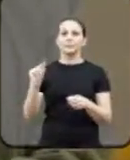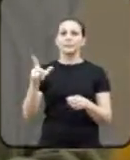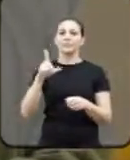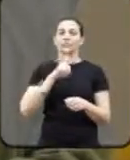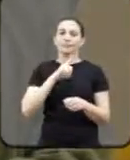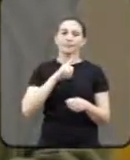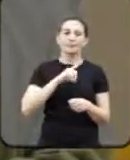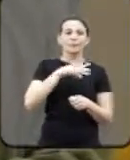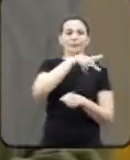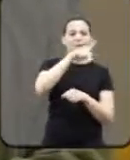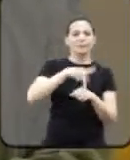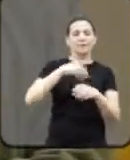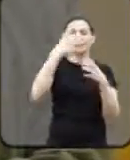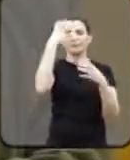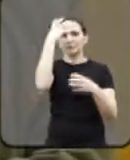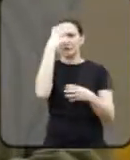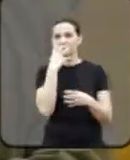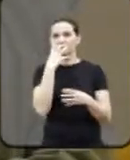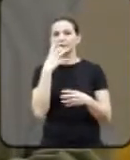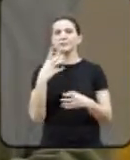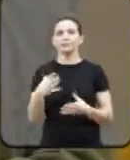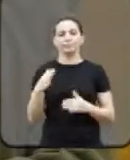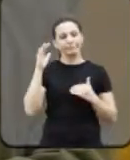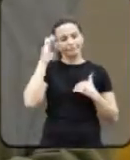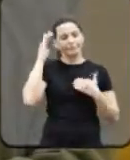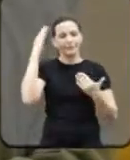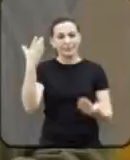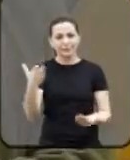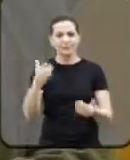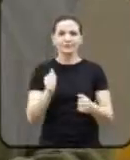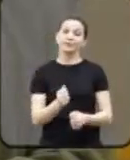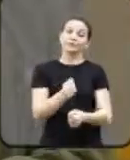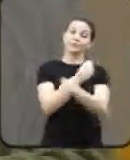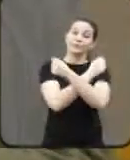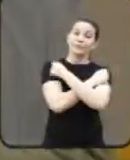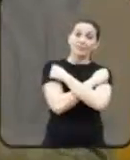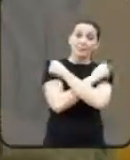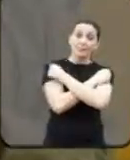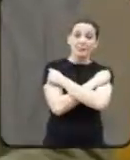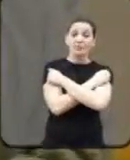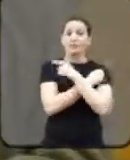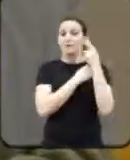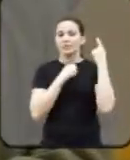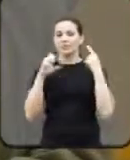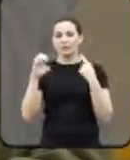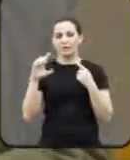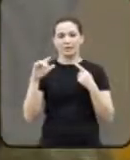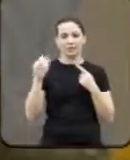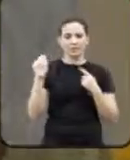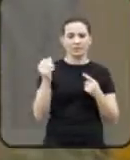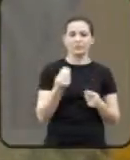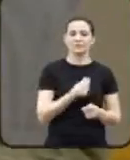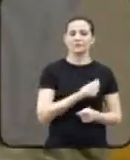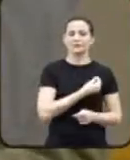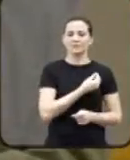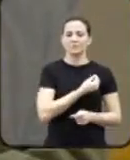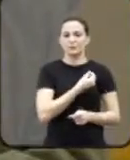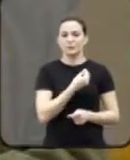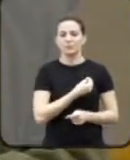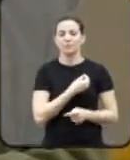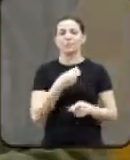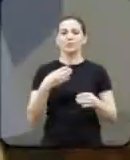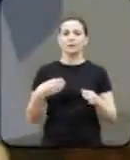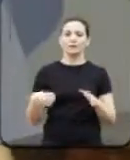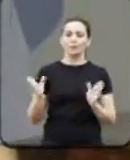do prefeito, do governador, do presidente da República, para que a gente tenha realmente um país sério, né? Muito obrigado a todos.